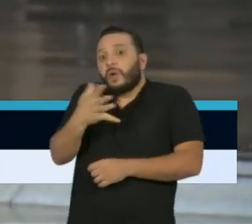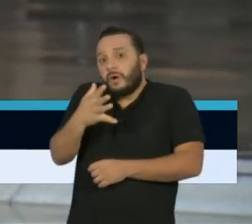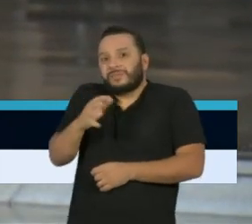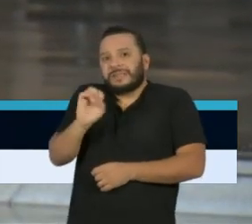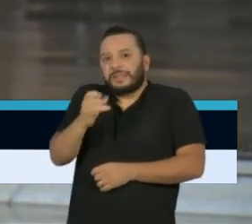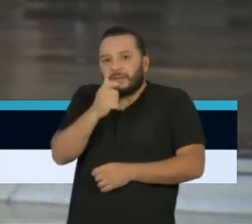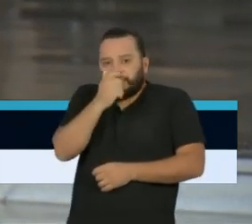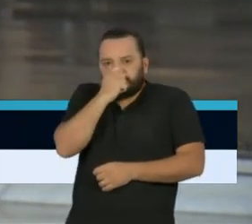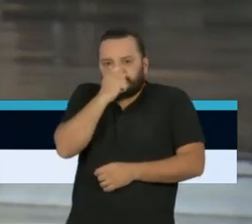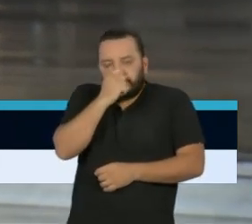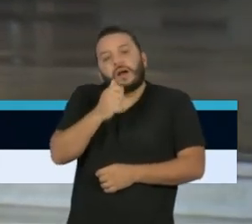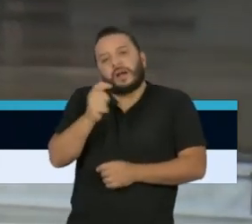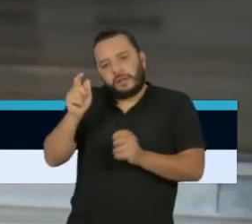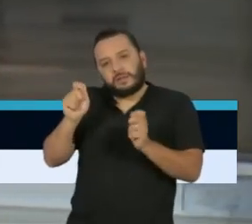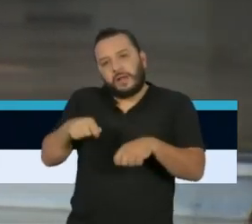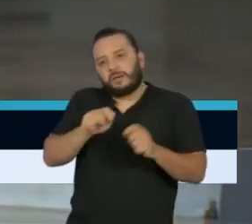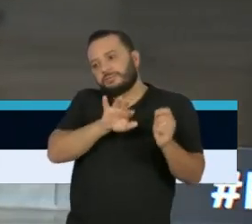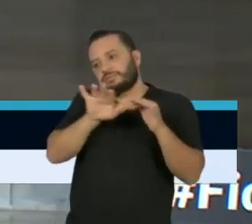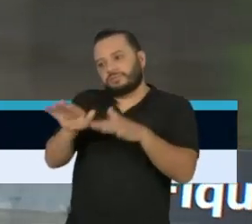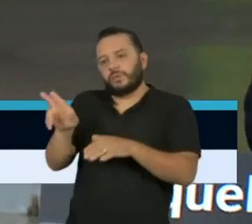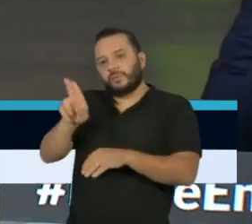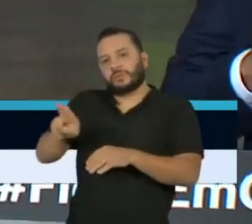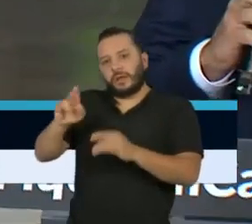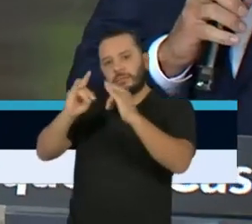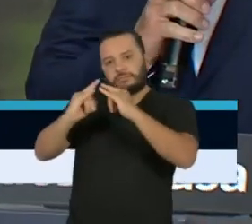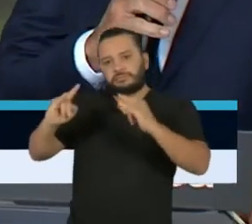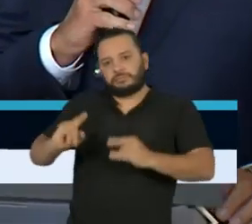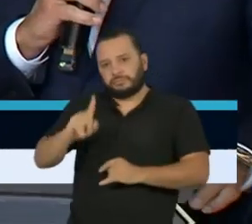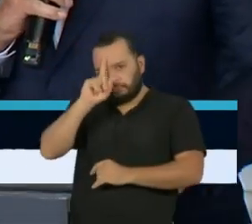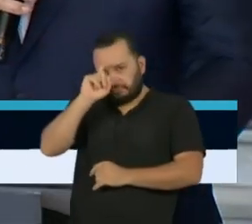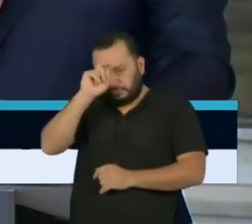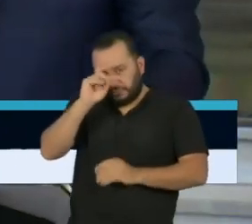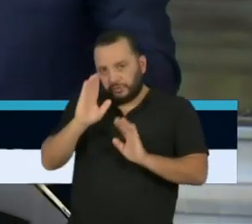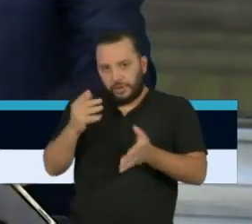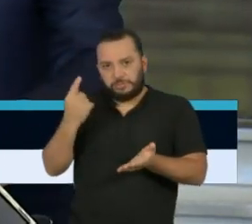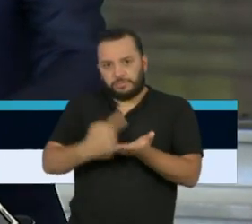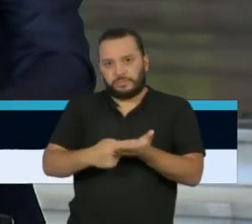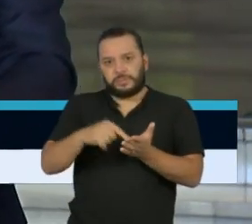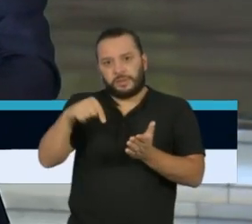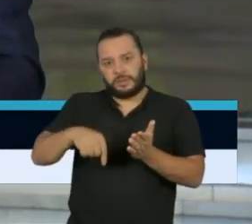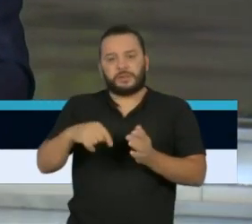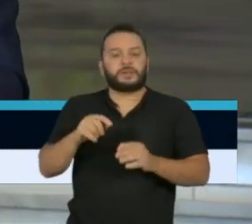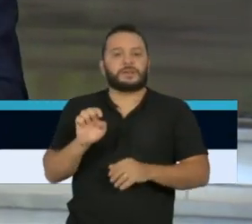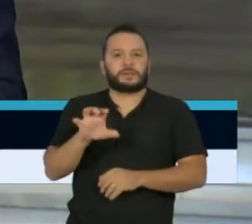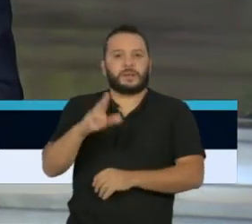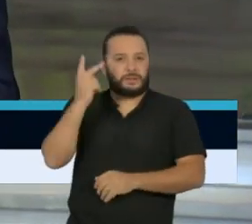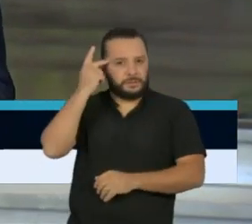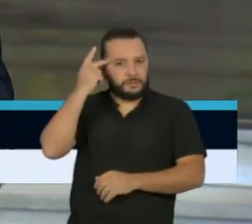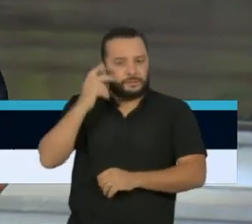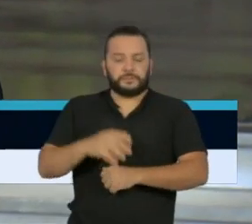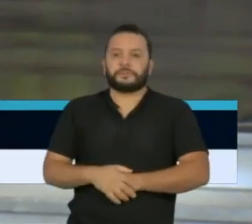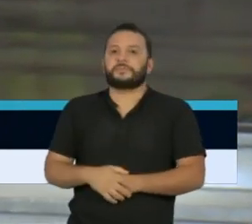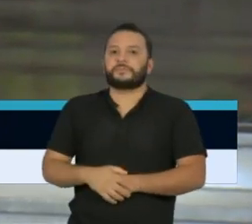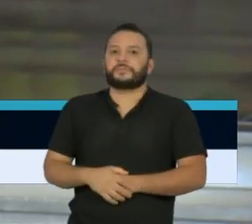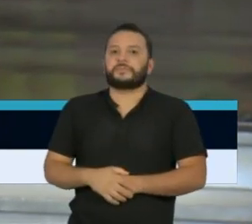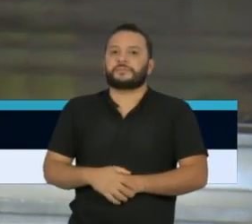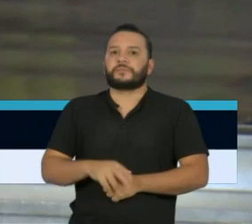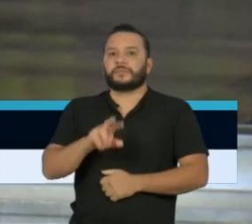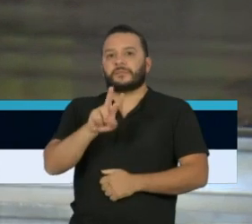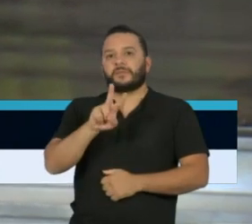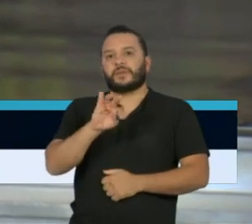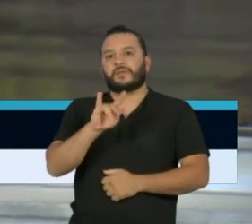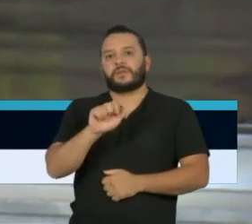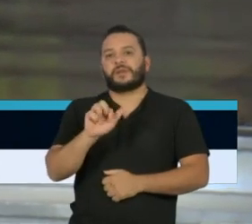cidade de São Paulo. Obrigado, Bruno. Vamos então à segunda parte da pergunta do Vitor Moraes, da Rádio Jovem Pan.